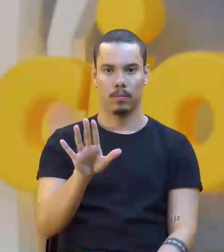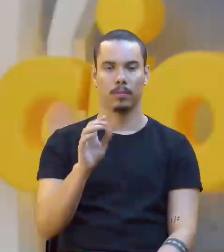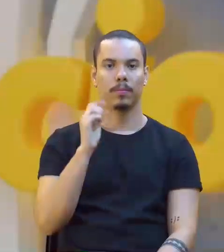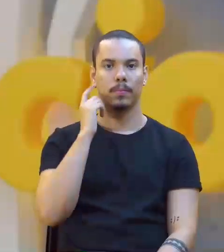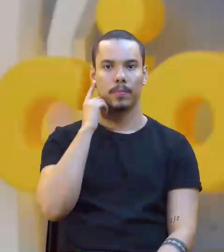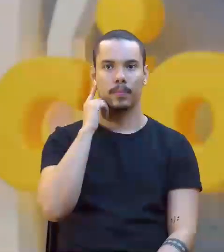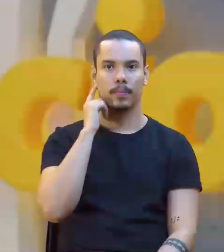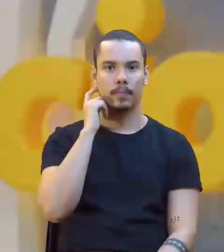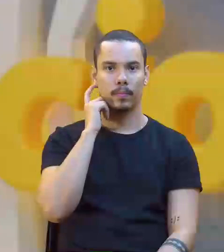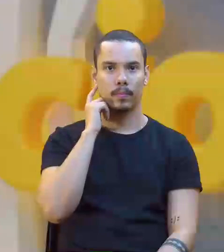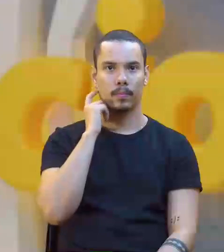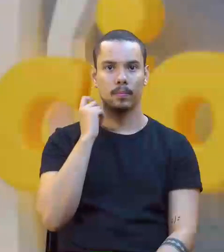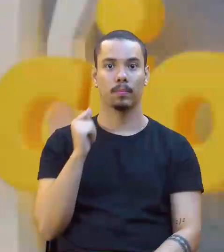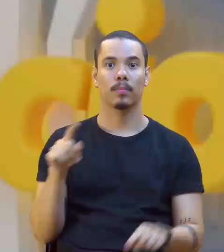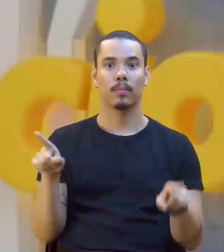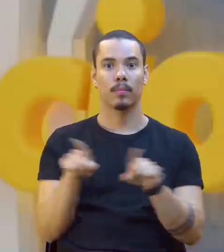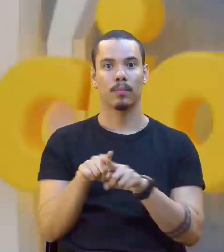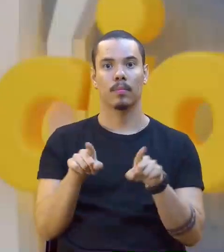E acaba que